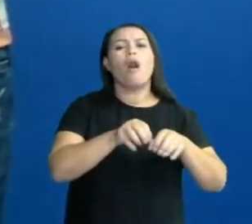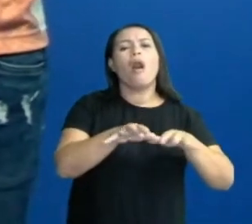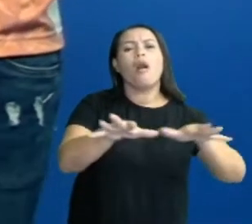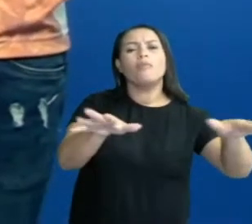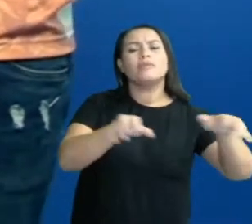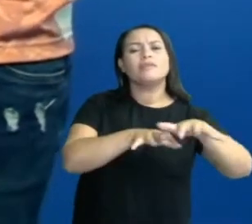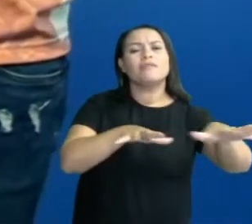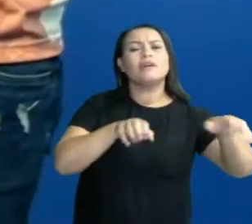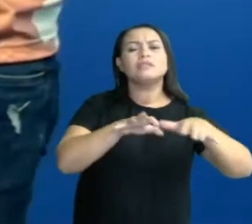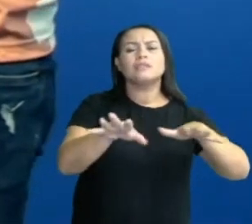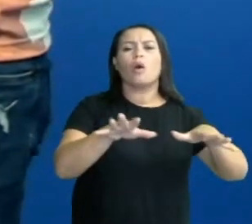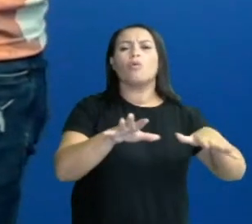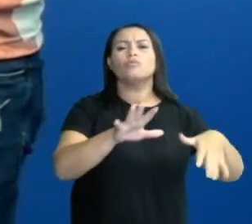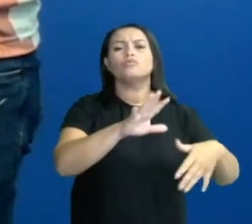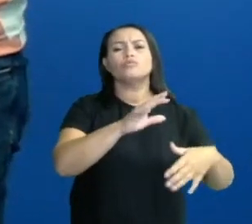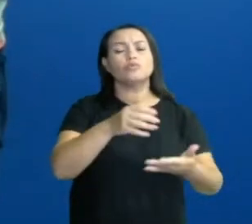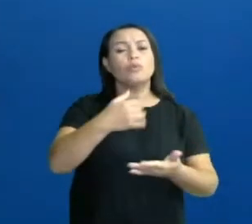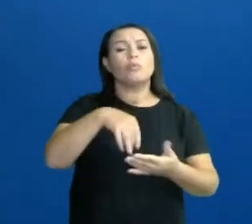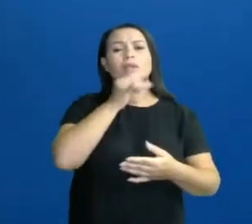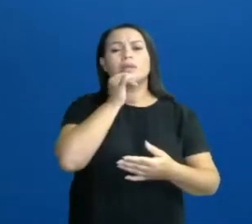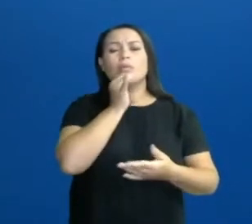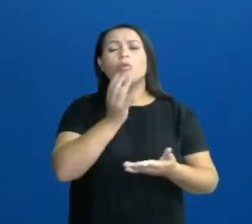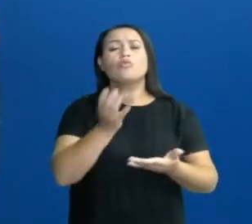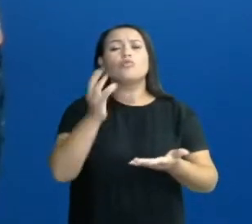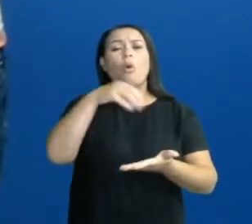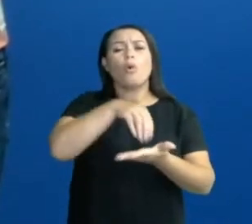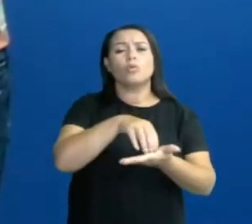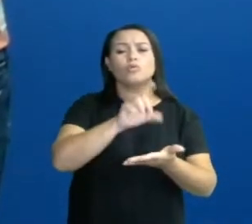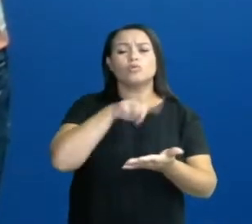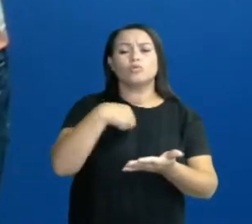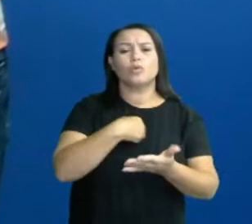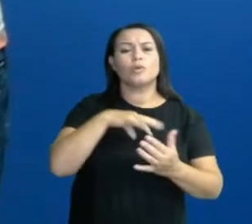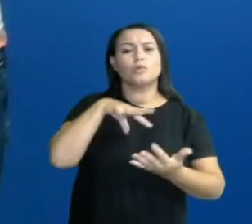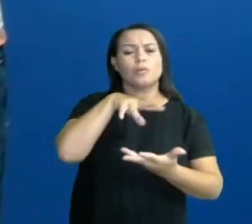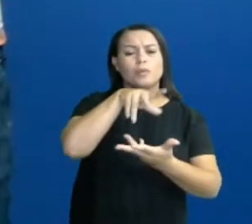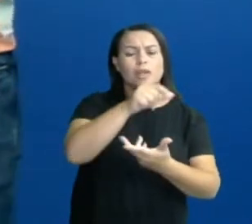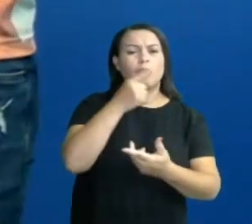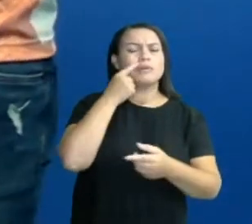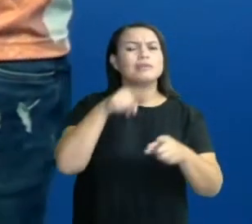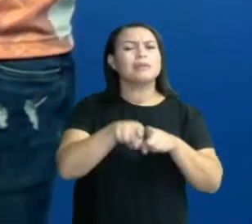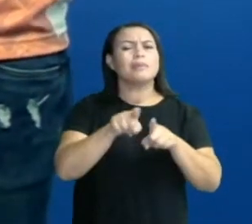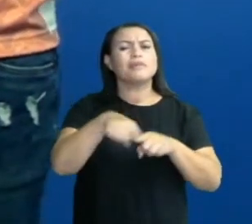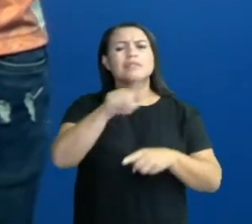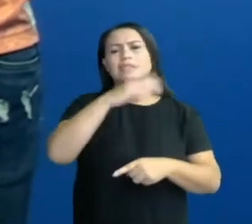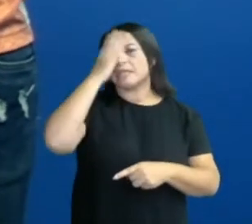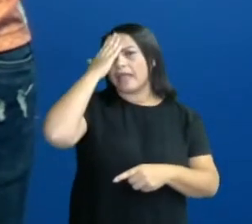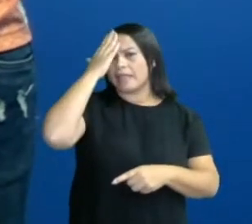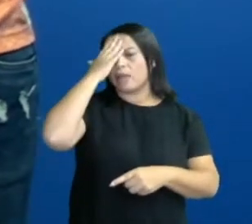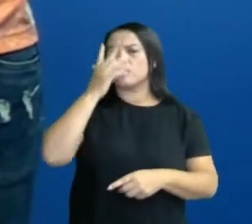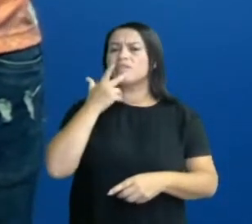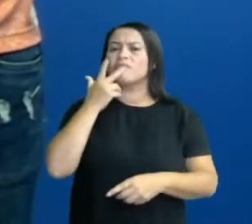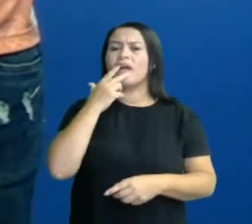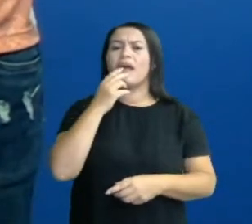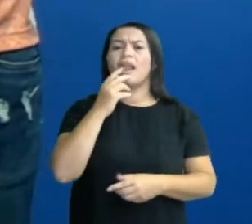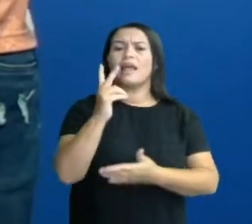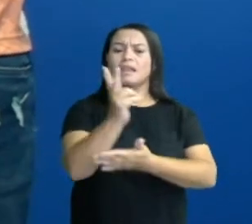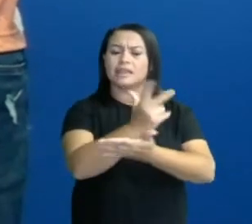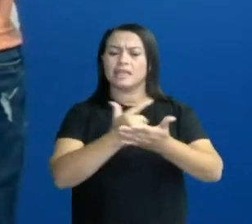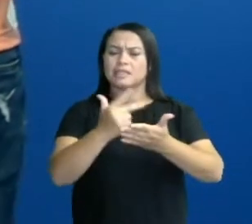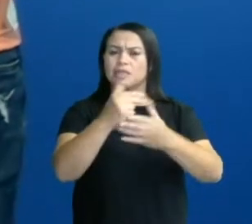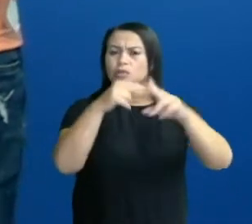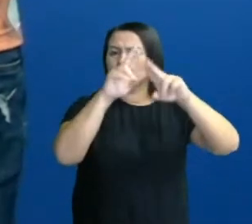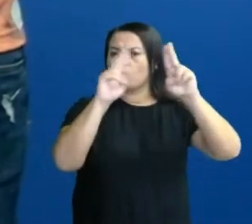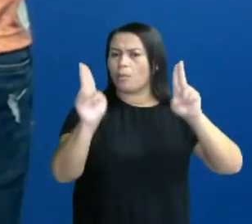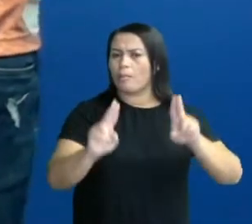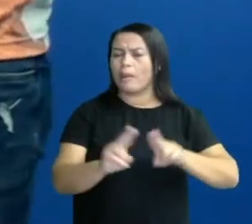massas continentais do nosso planeta. E um outro detalhe que é importante também você entender que quando se fala em cartografia, a gente também pensa